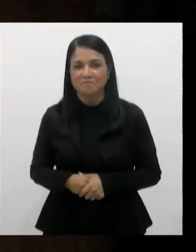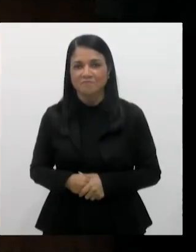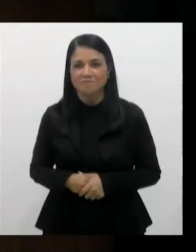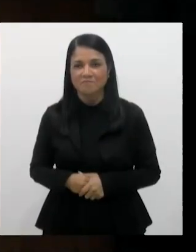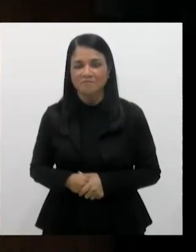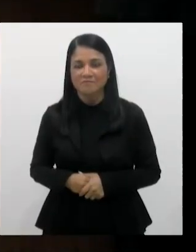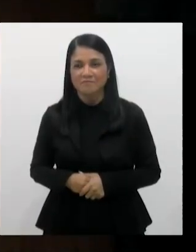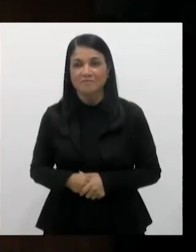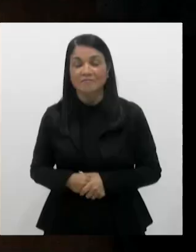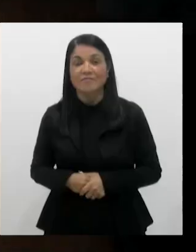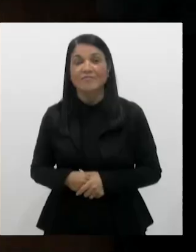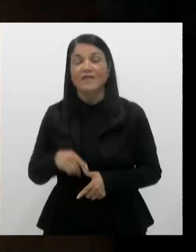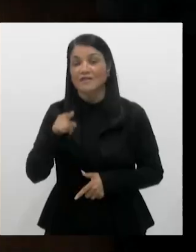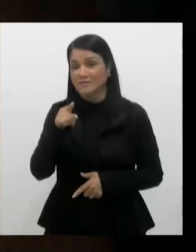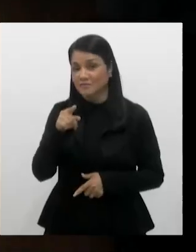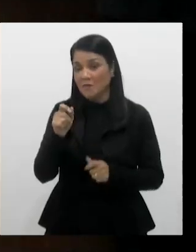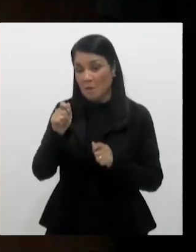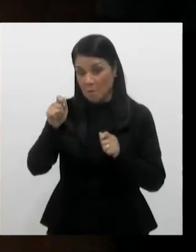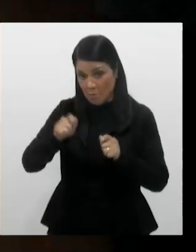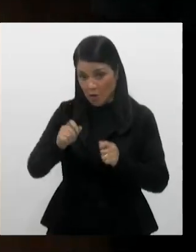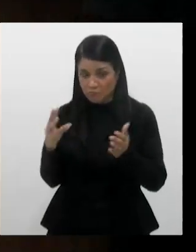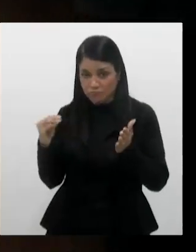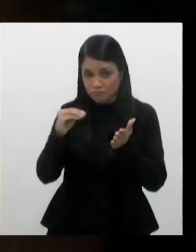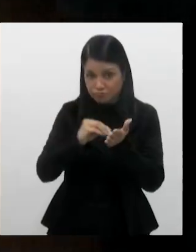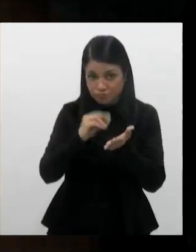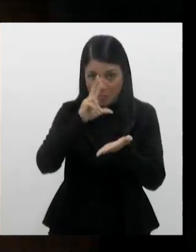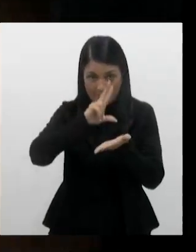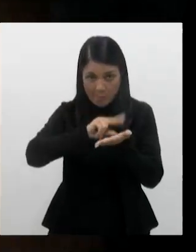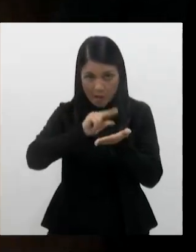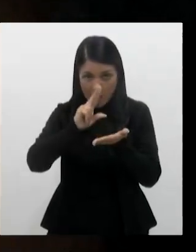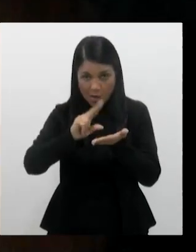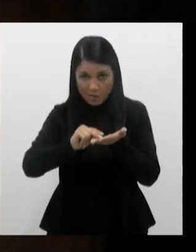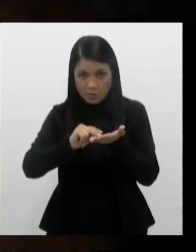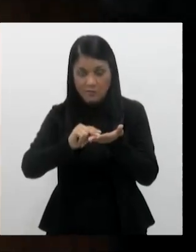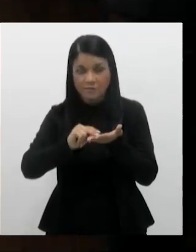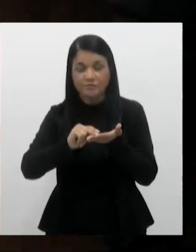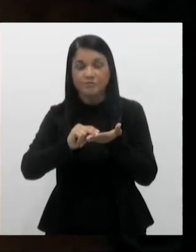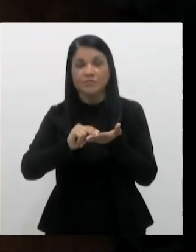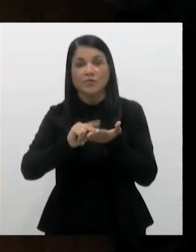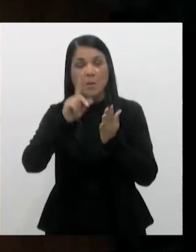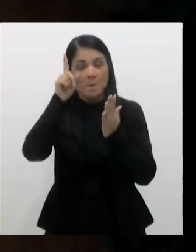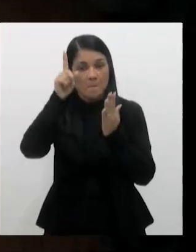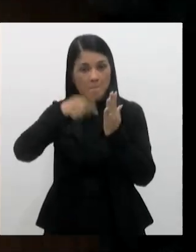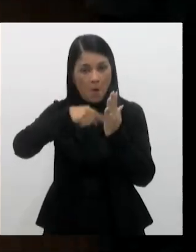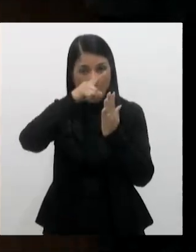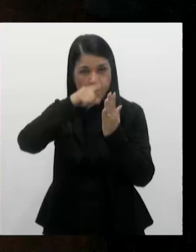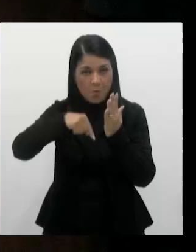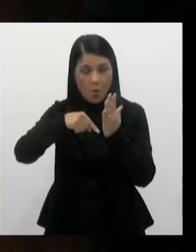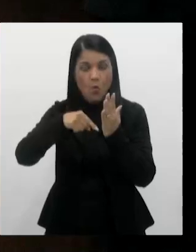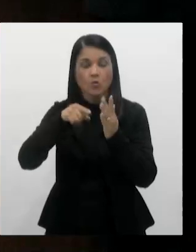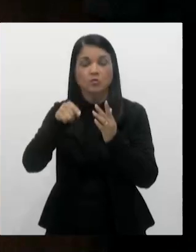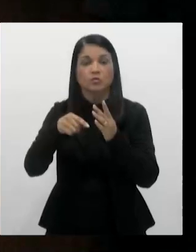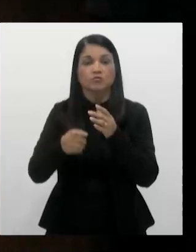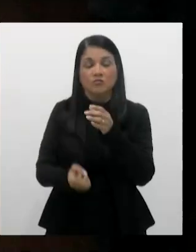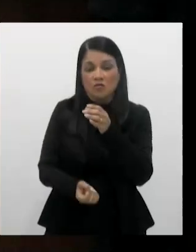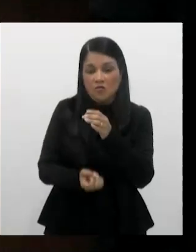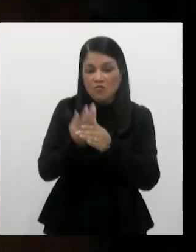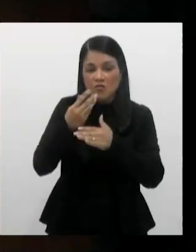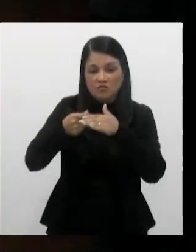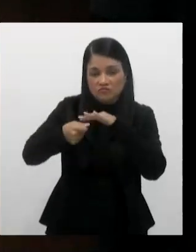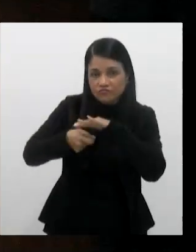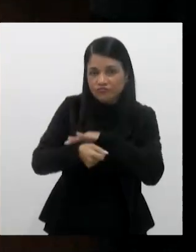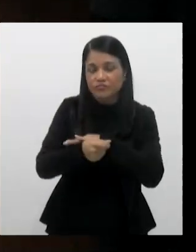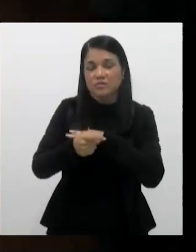Mas para que Vossa Excelência possa trazer a pauta, a derrubada do veto do Fundo de Defesa Civil, porque